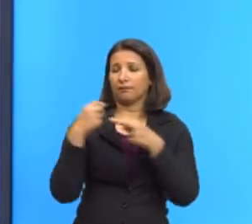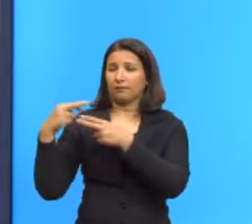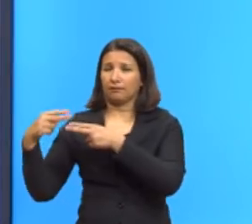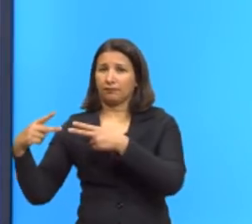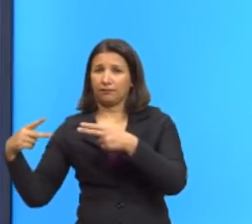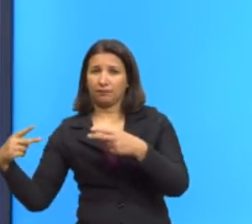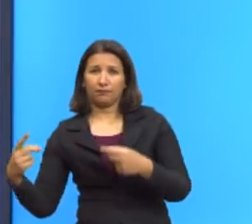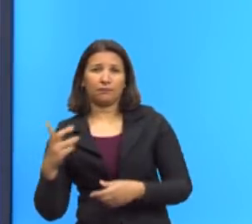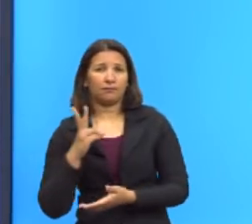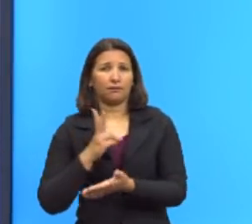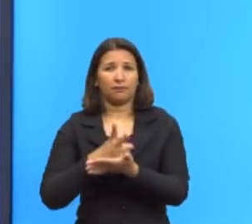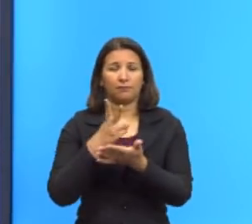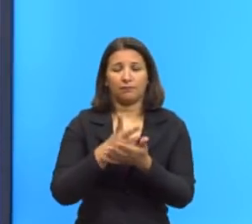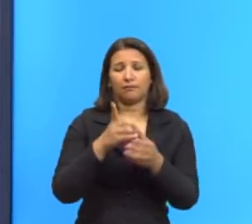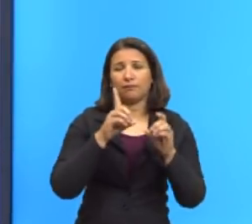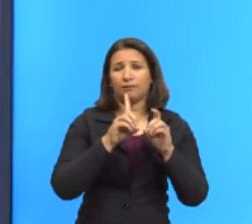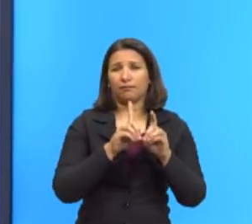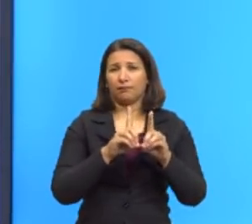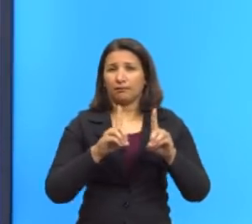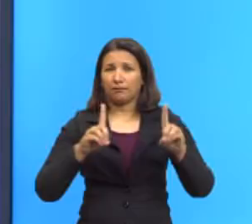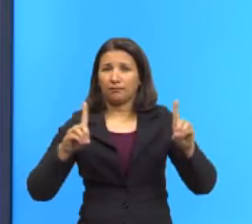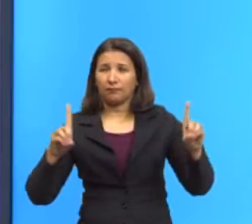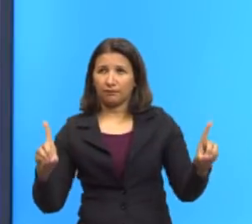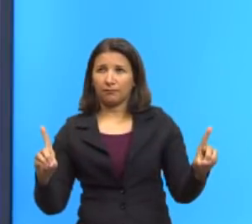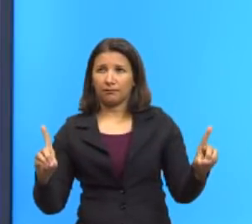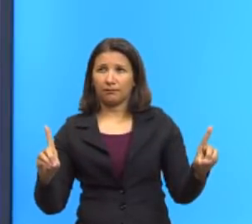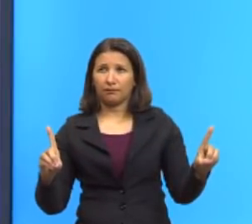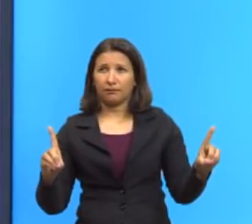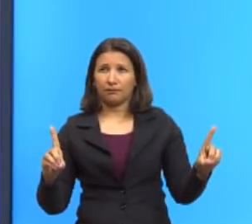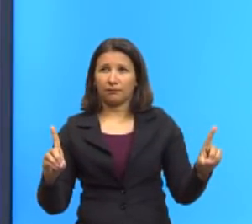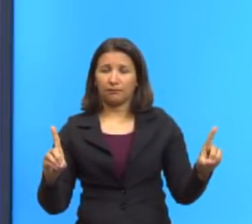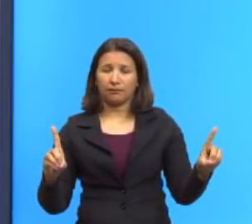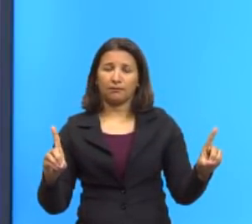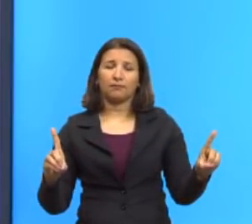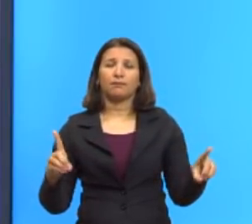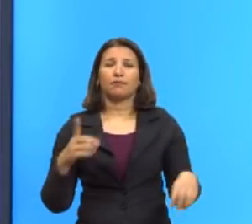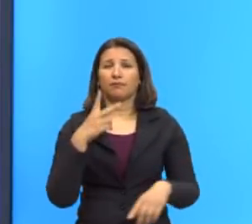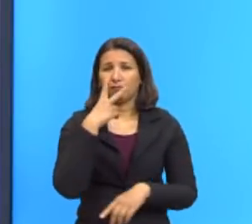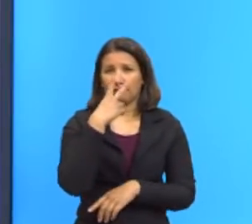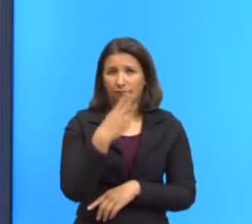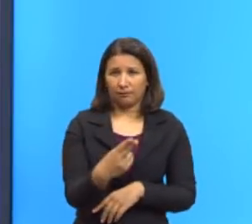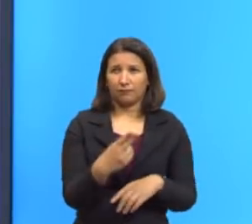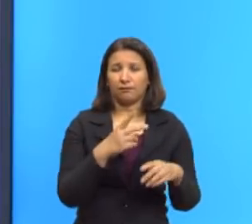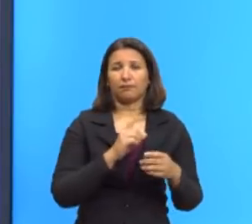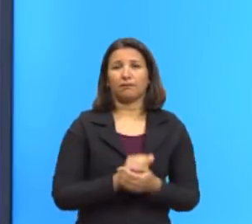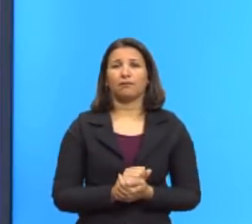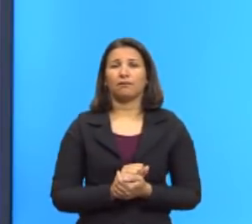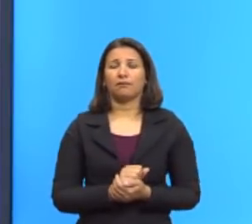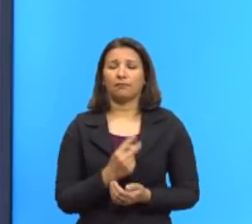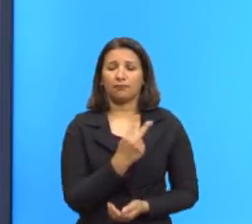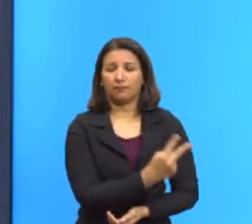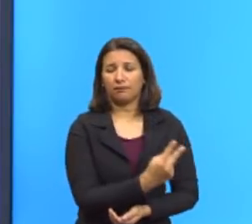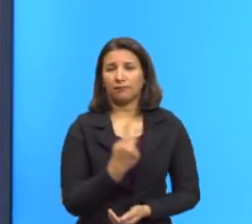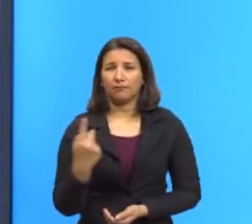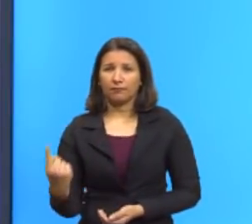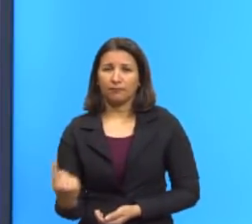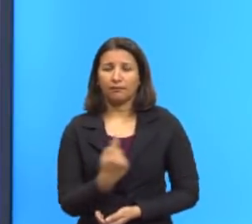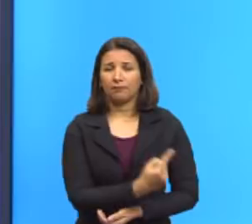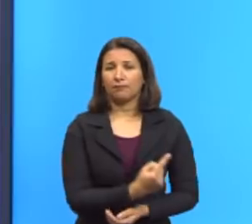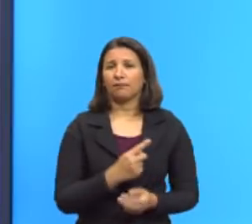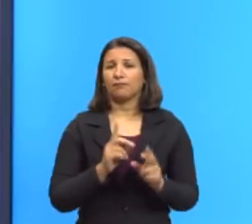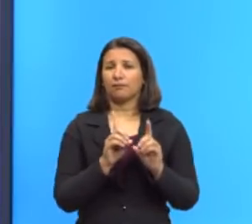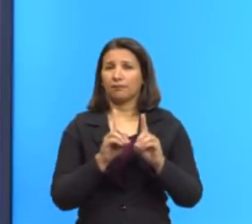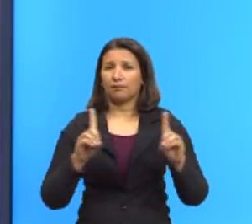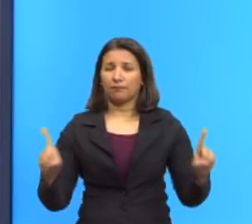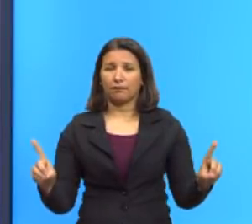sempre a distância do objeto, a imagem até o espelho vai ser sempre a distância do objeto até o espelho, certo? Então, uma